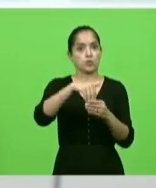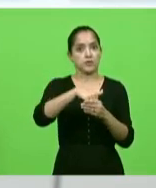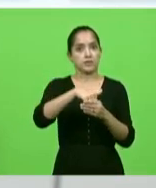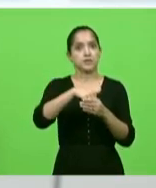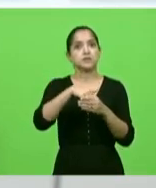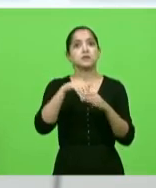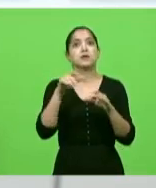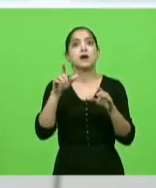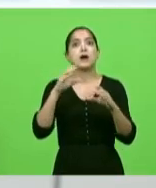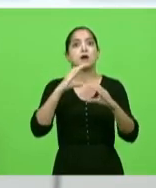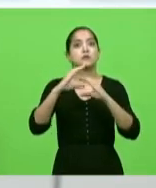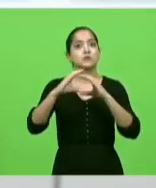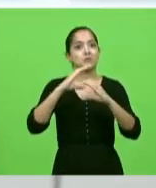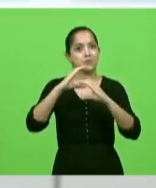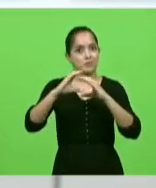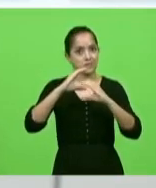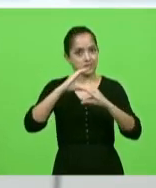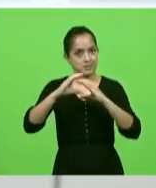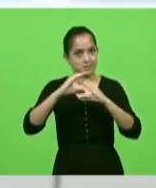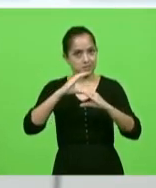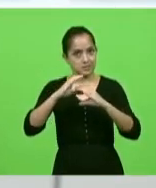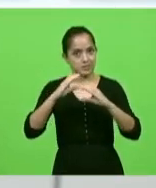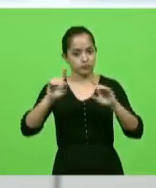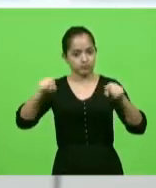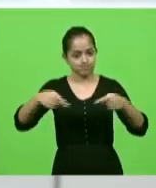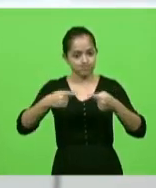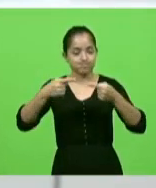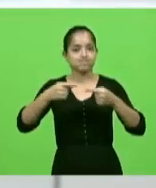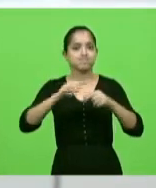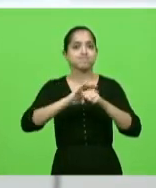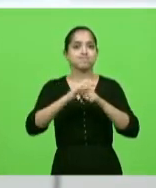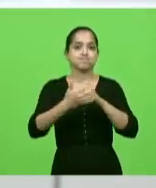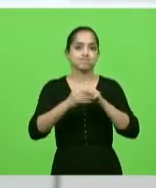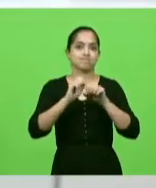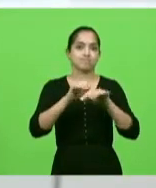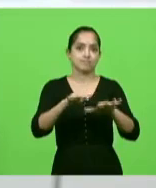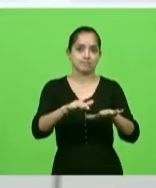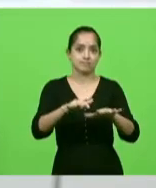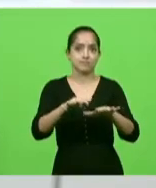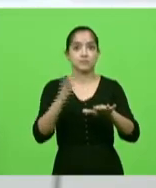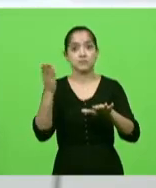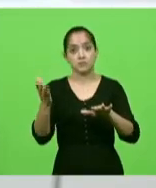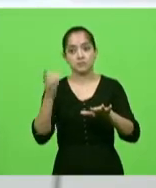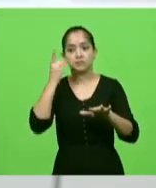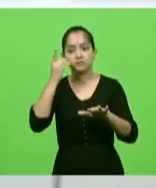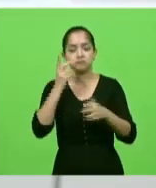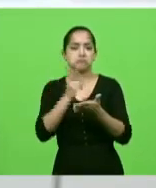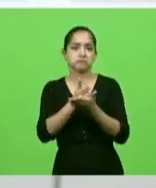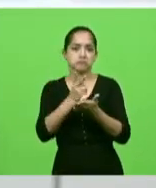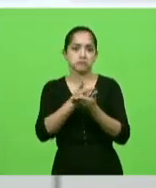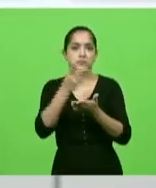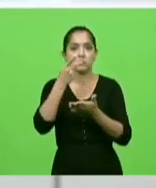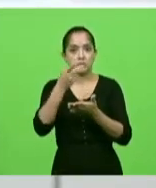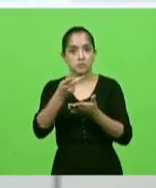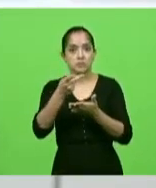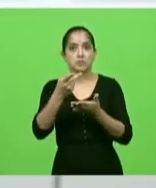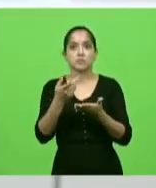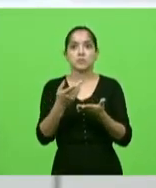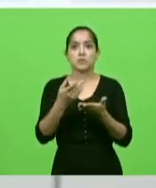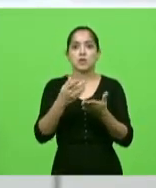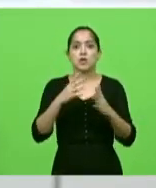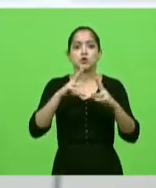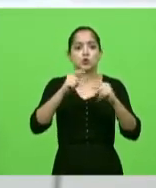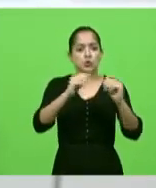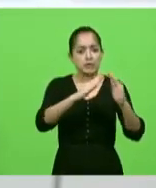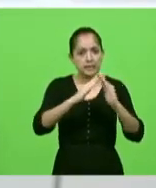comunicação do enfrentamento da pandemia e o deputado continua toda casa tem um